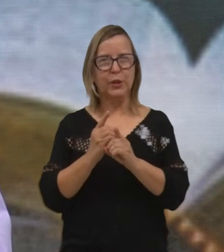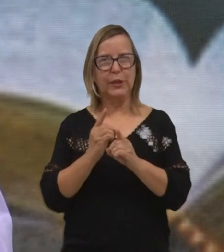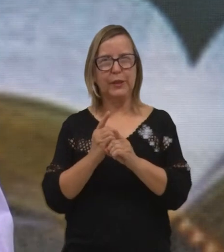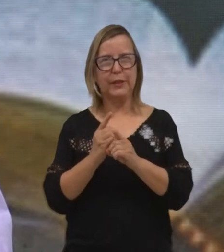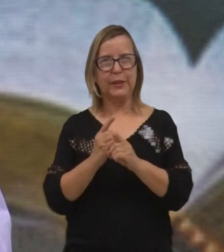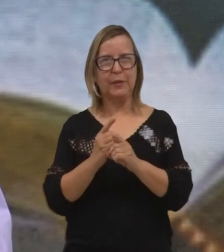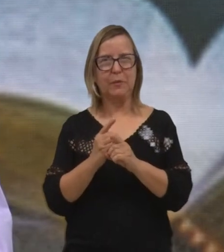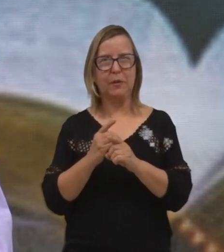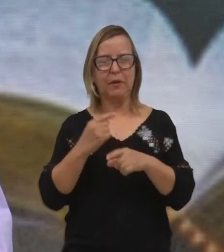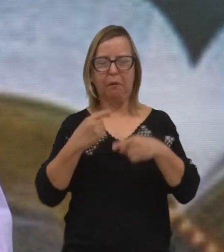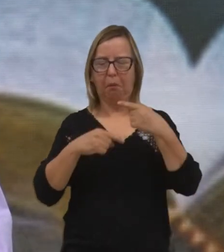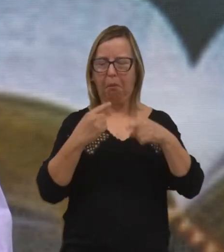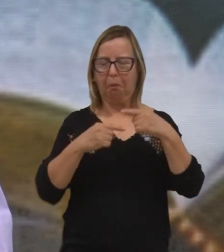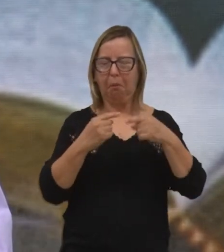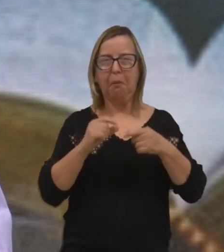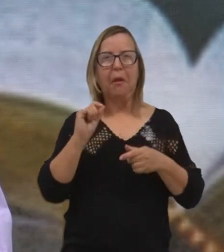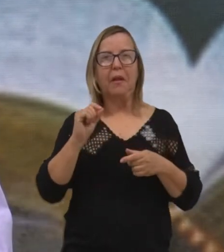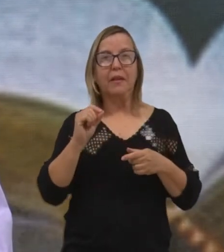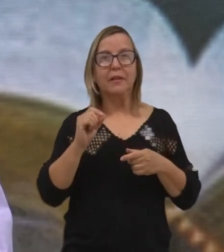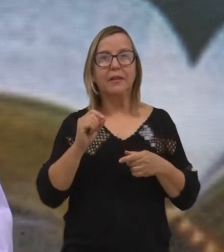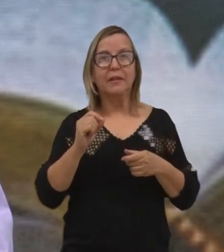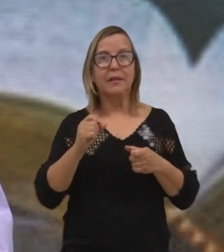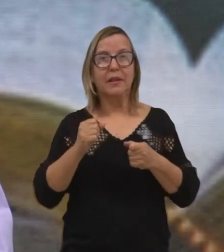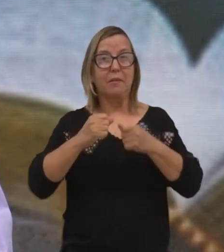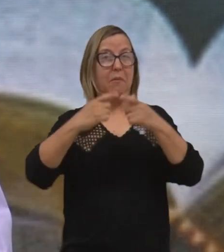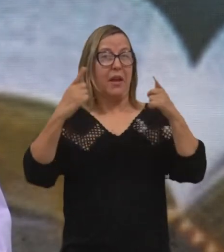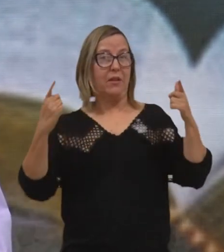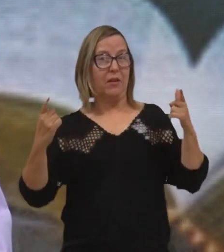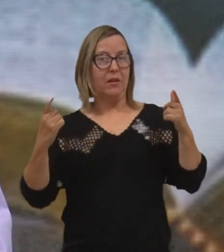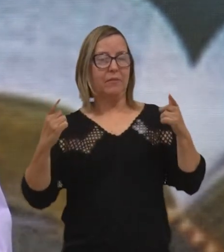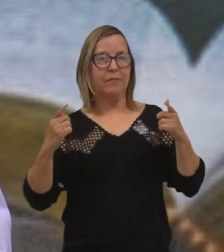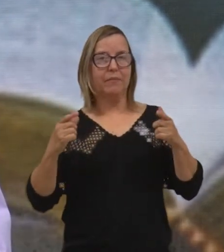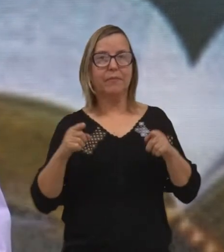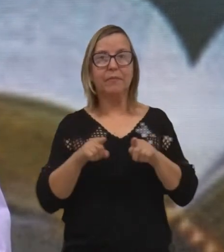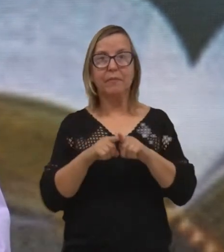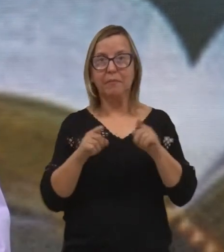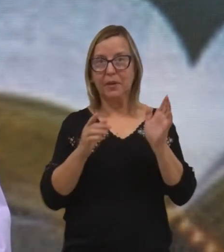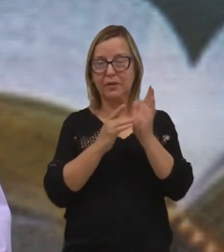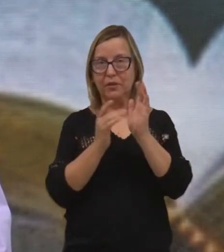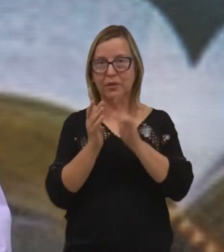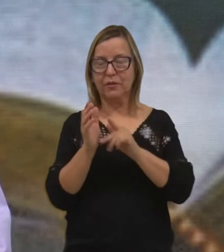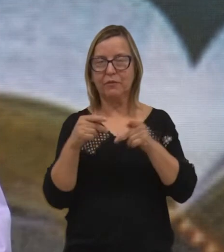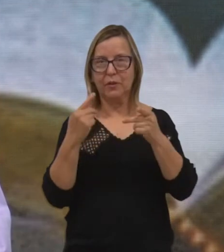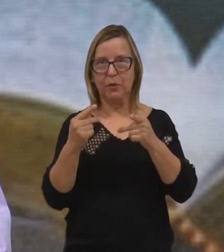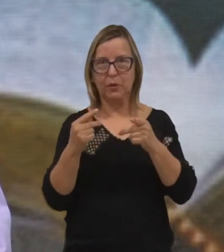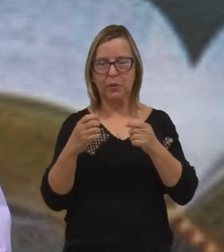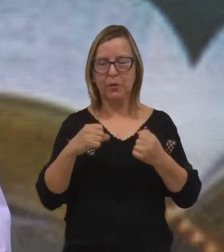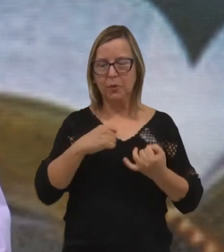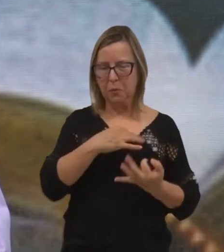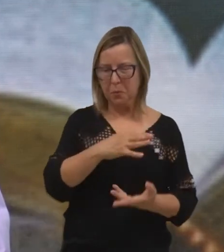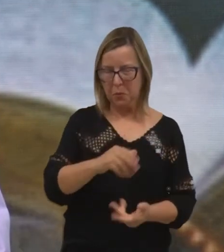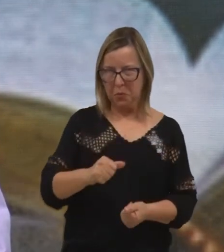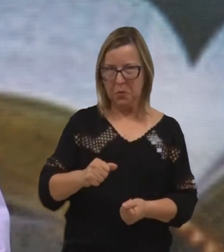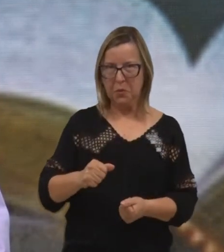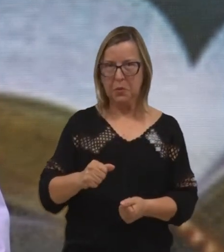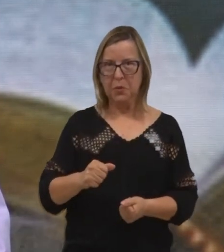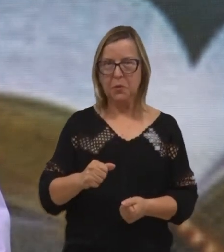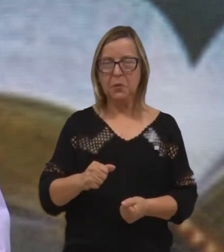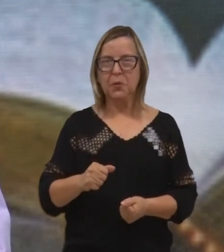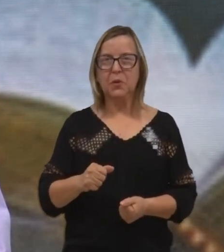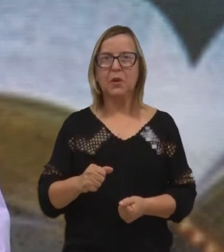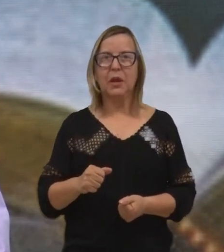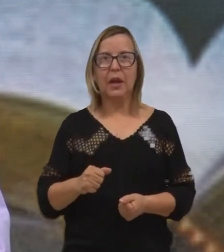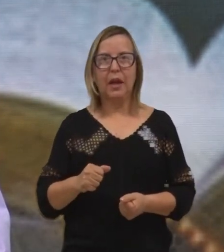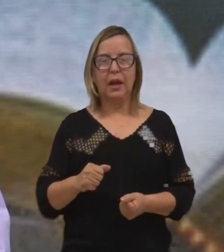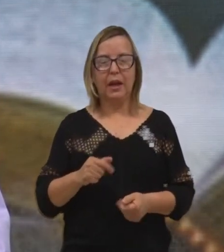ficar à frente. Então ele diz, olha, aí no mundo as coisas são assim. Um quer exercer domínio sobre o